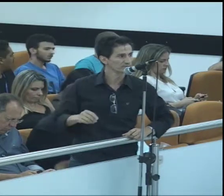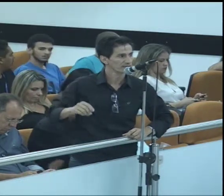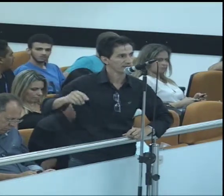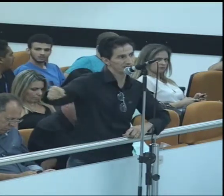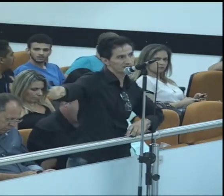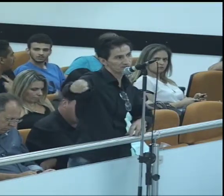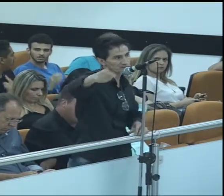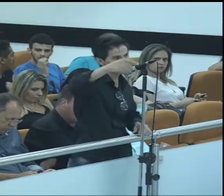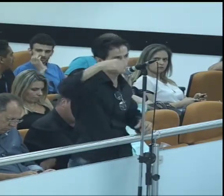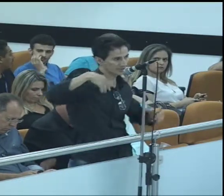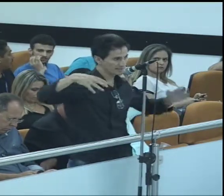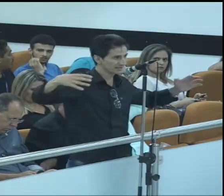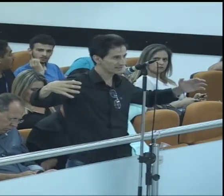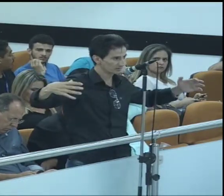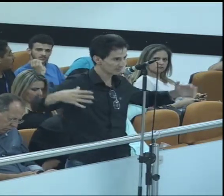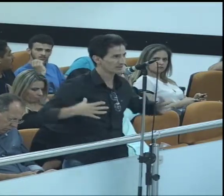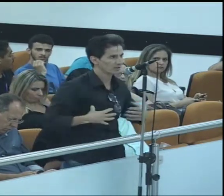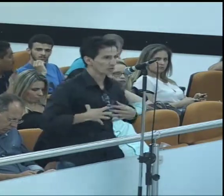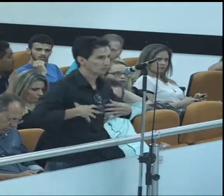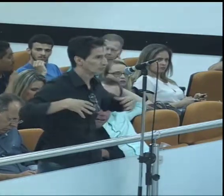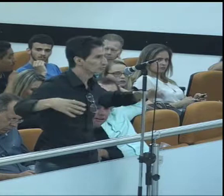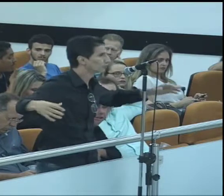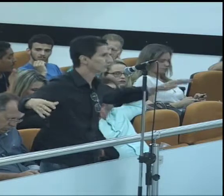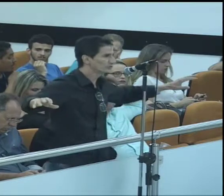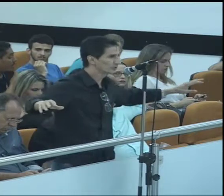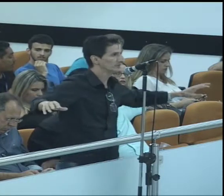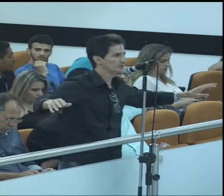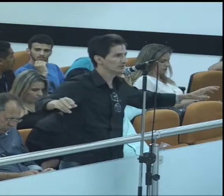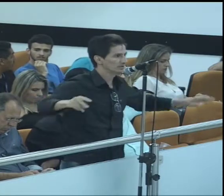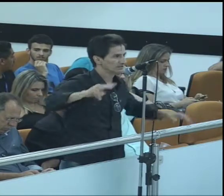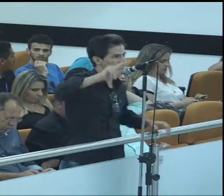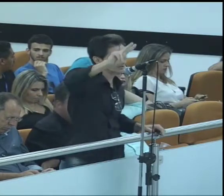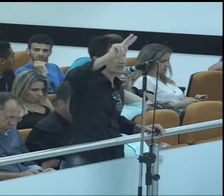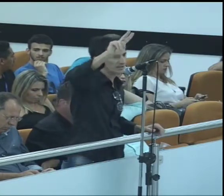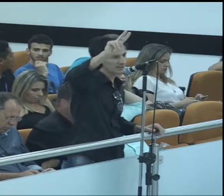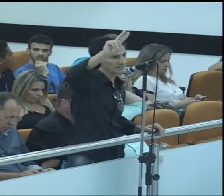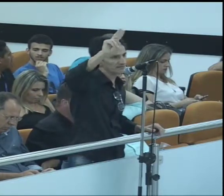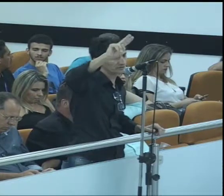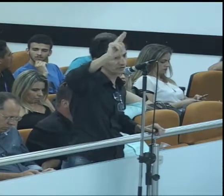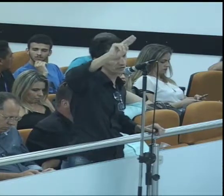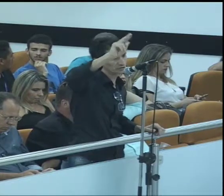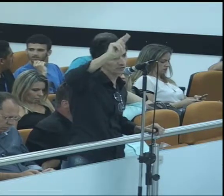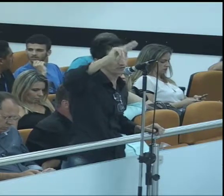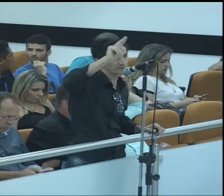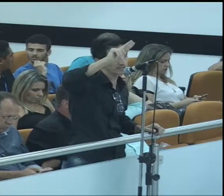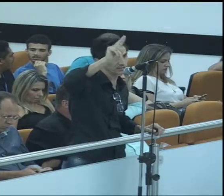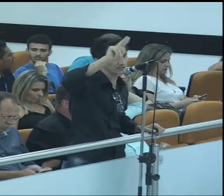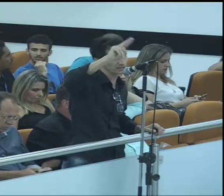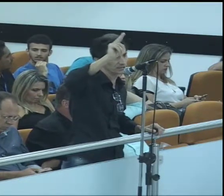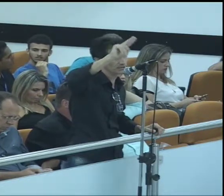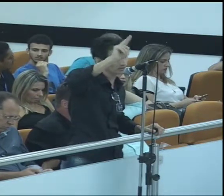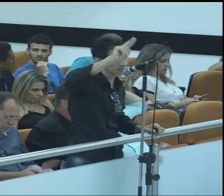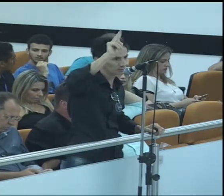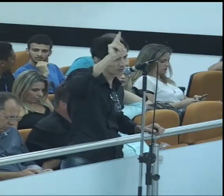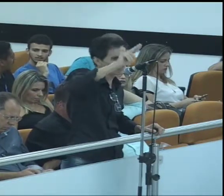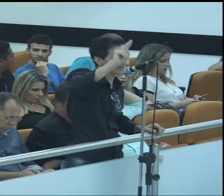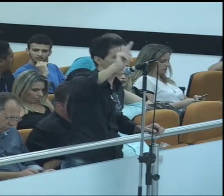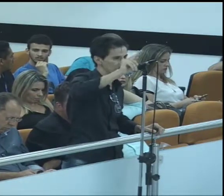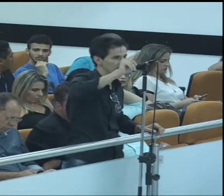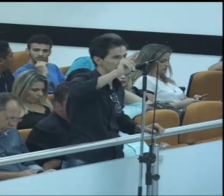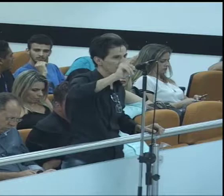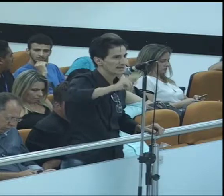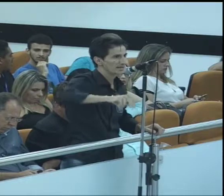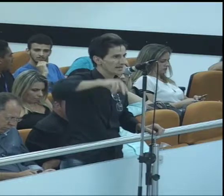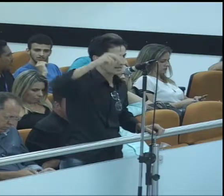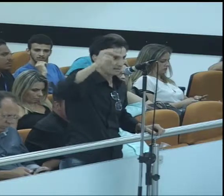aqui e vejam se vocês que têm tudo funcionando, se vocês são capazes de fazer todas as suas atividades que você tem no dia com 2